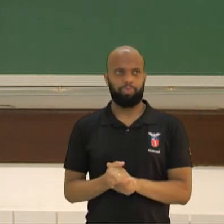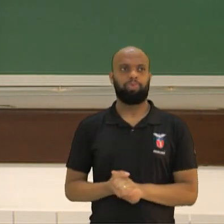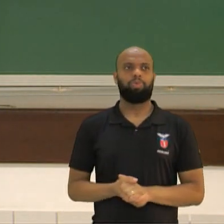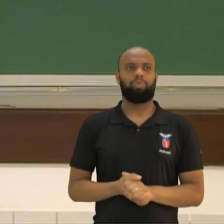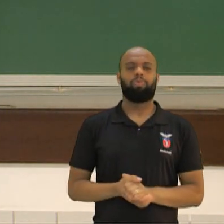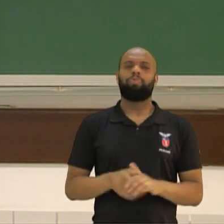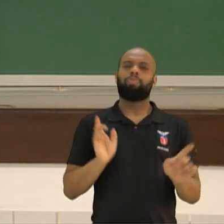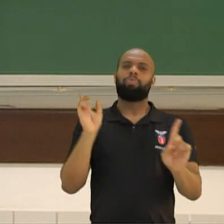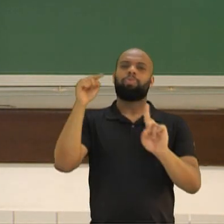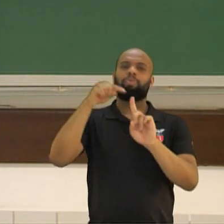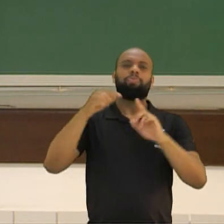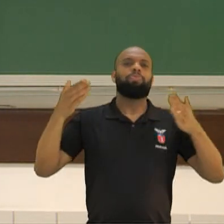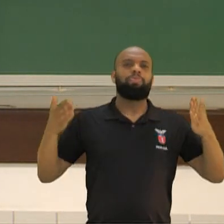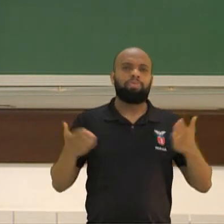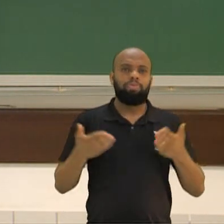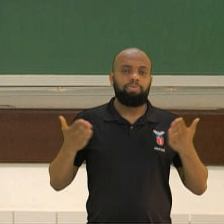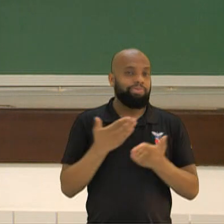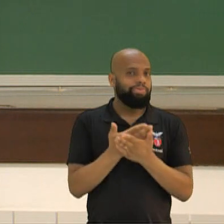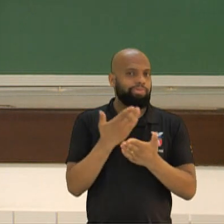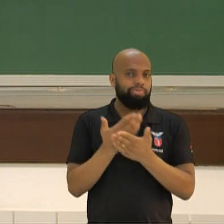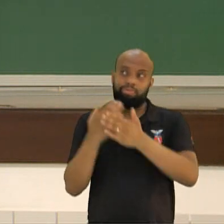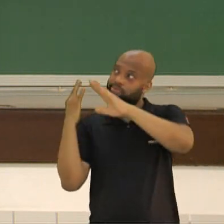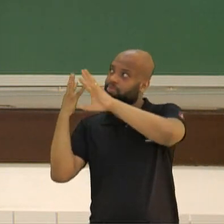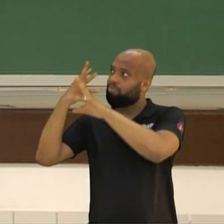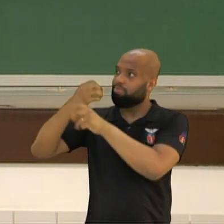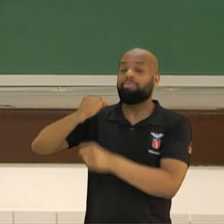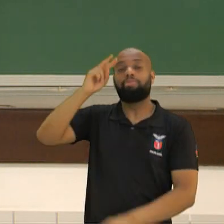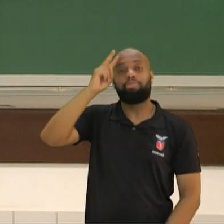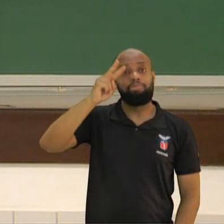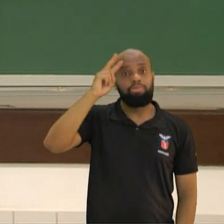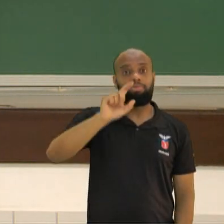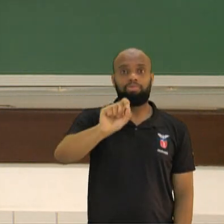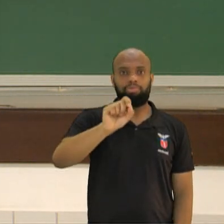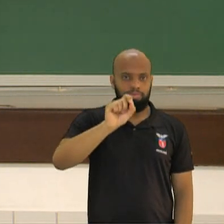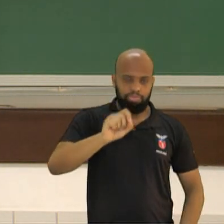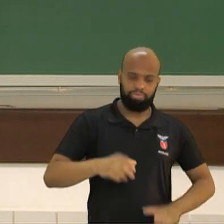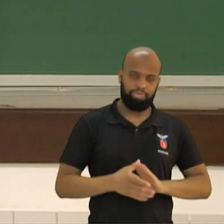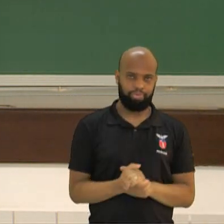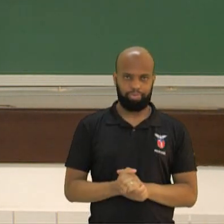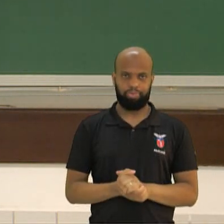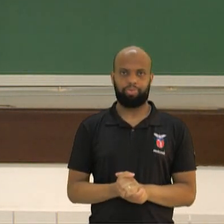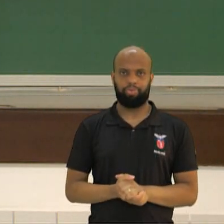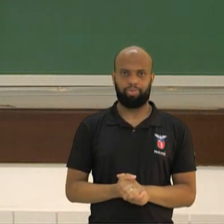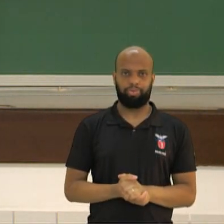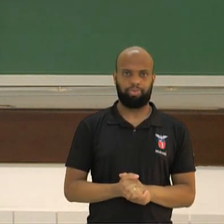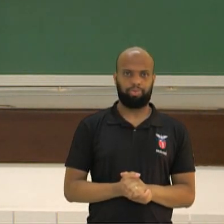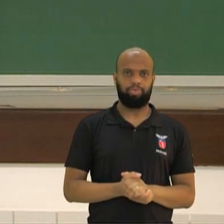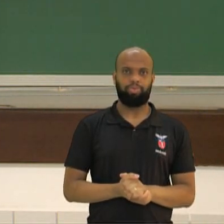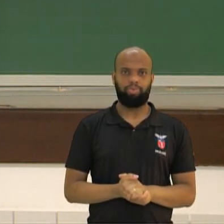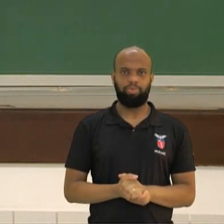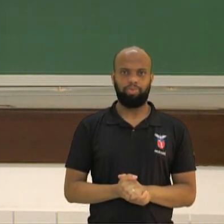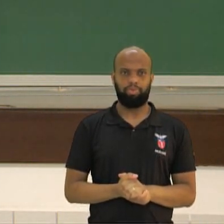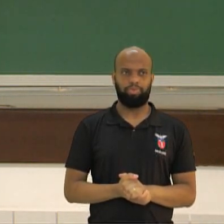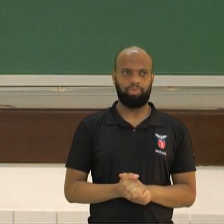lá. O que nós vamos revisar hoje? Nós vamos revisar ou retomar